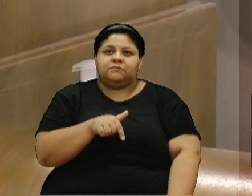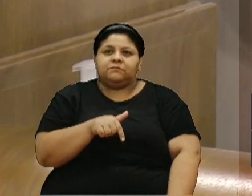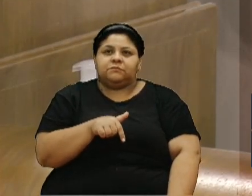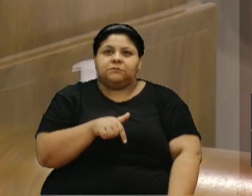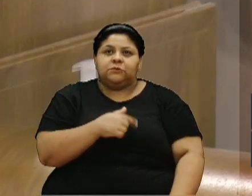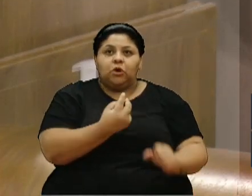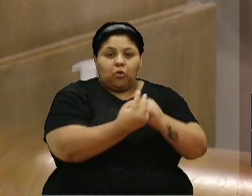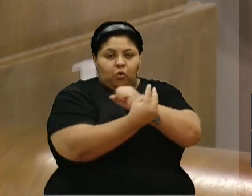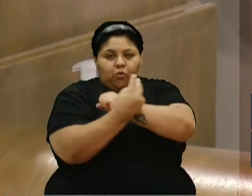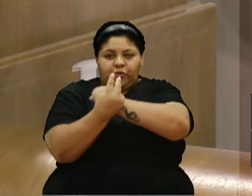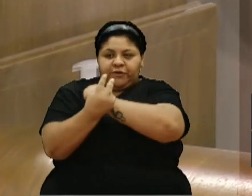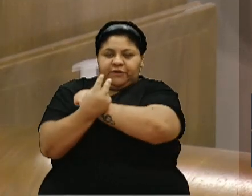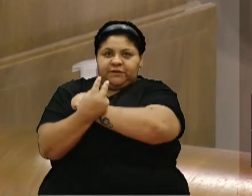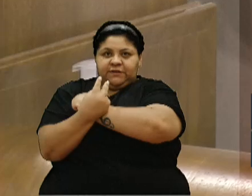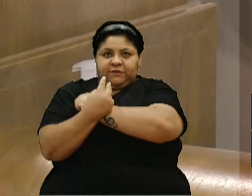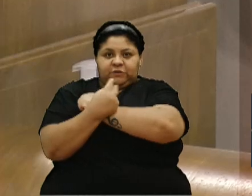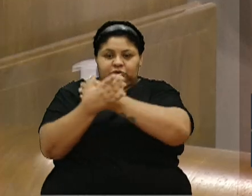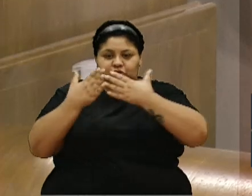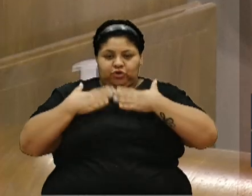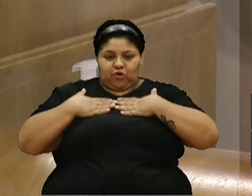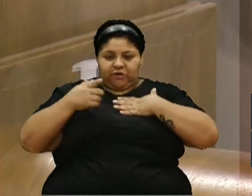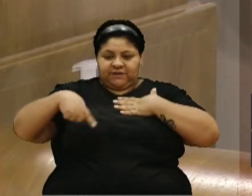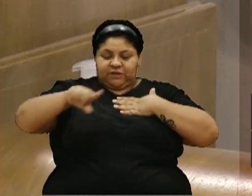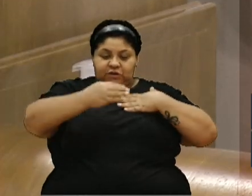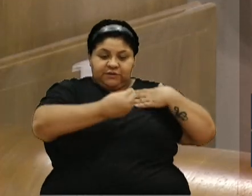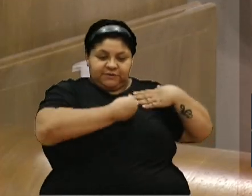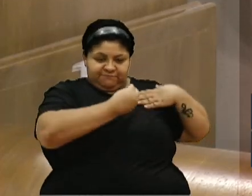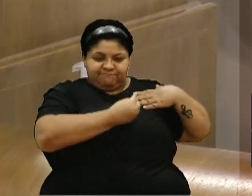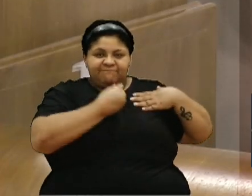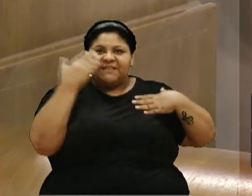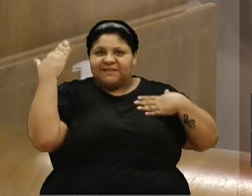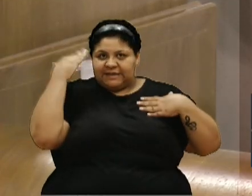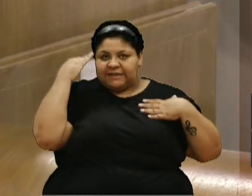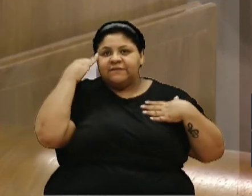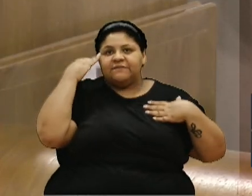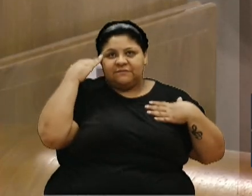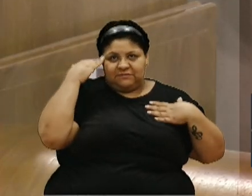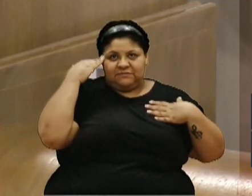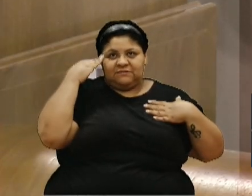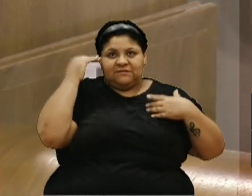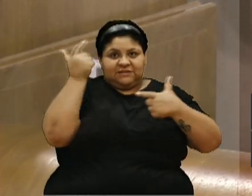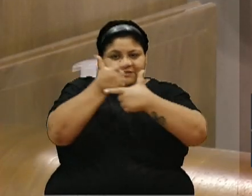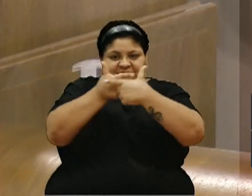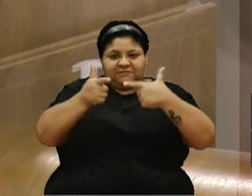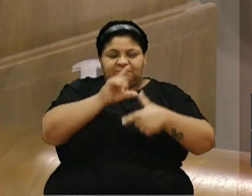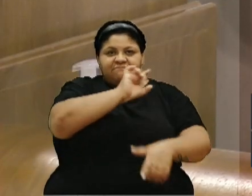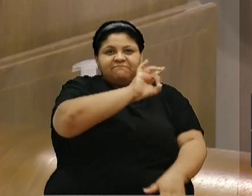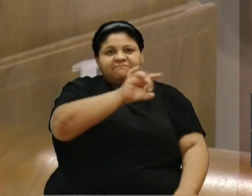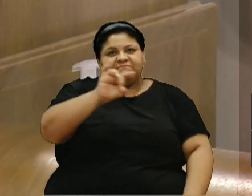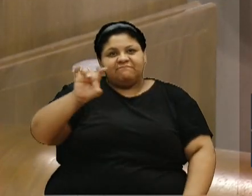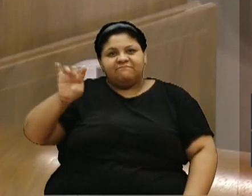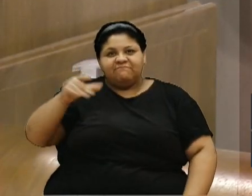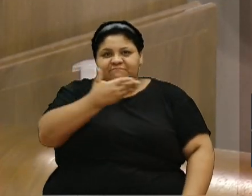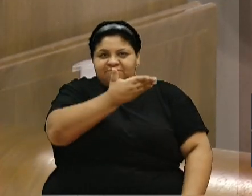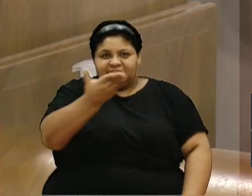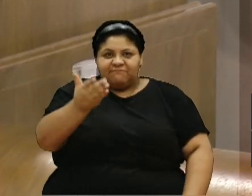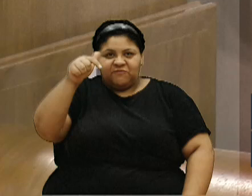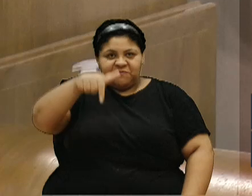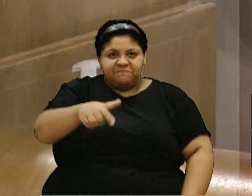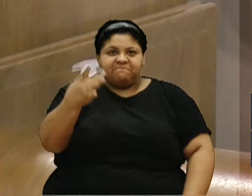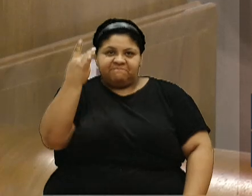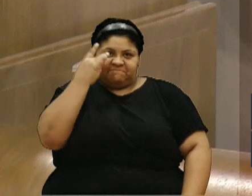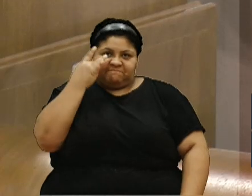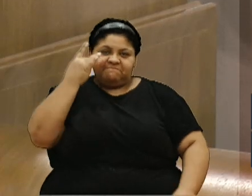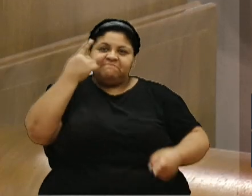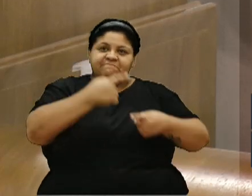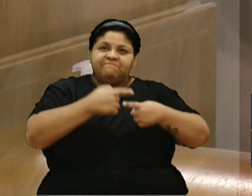por nós, pelas nossas vidas, e sei que isso se divide com cada um e cada uma de vocês que está aqui hoje, porque